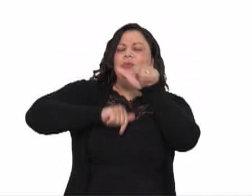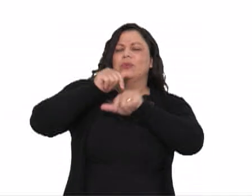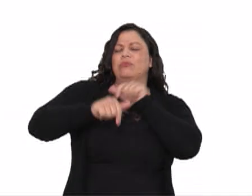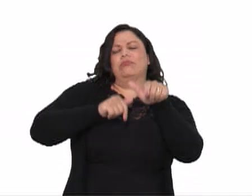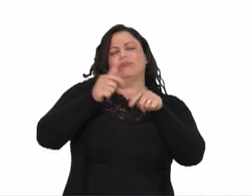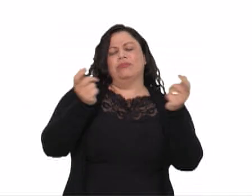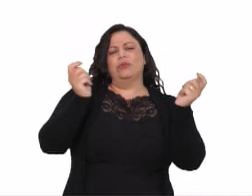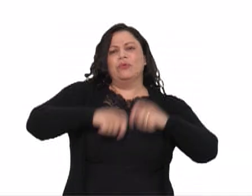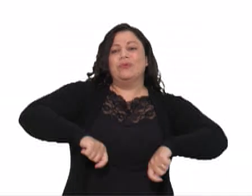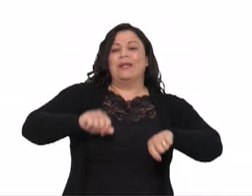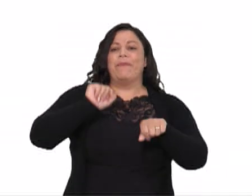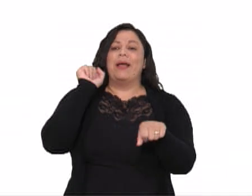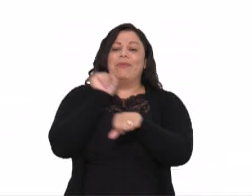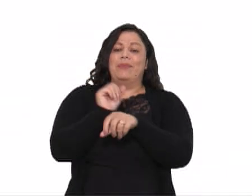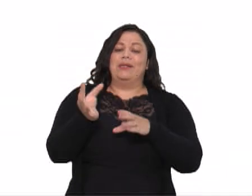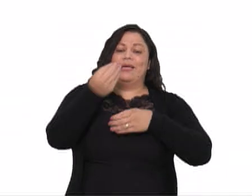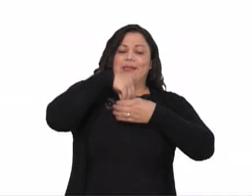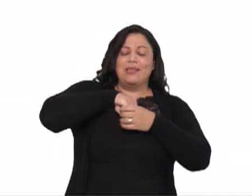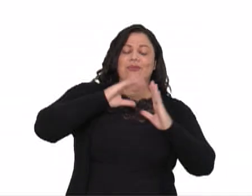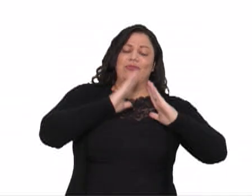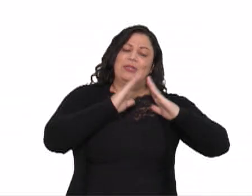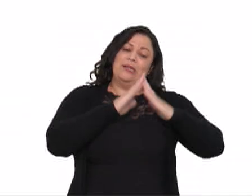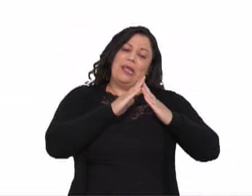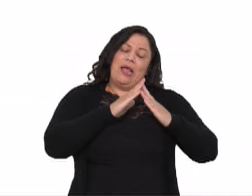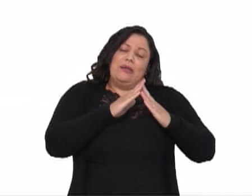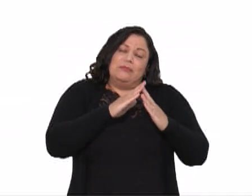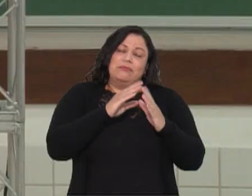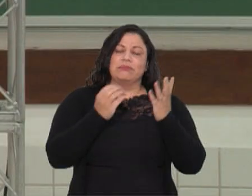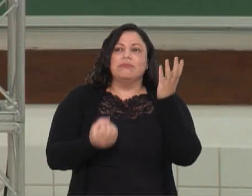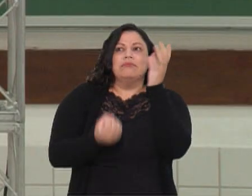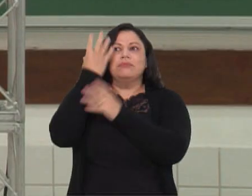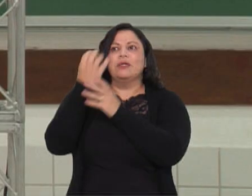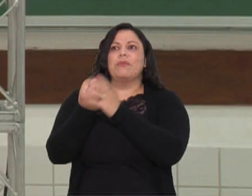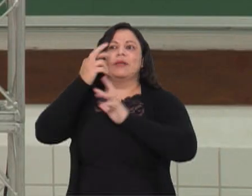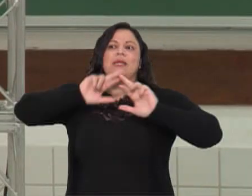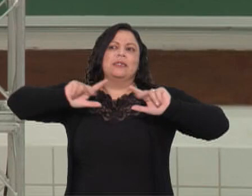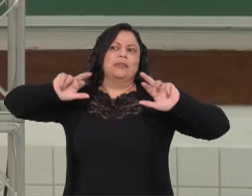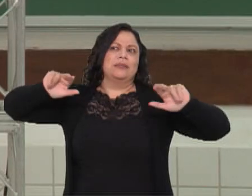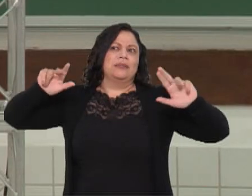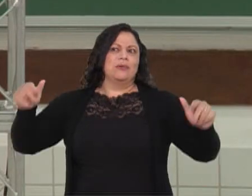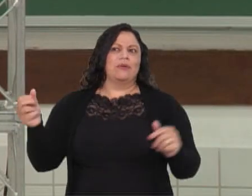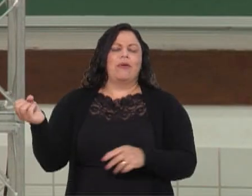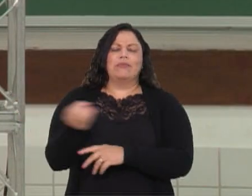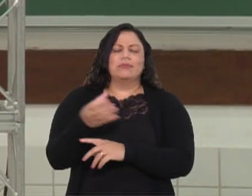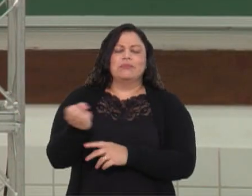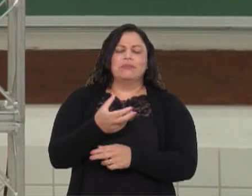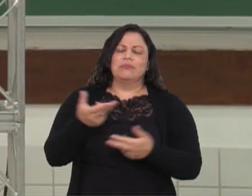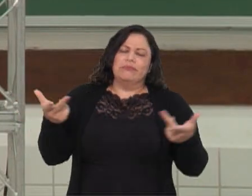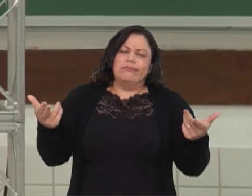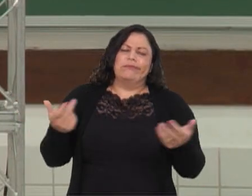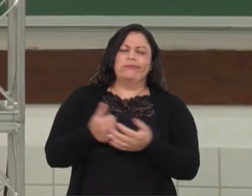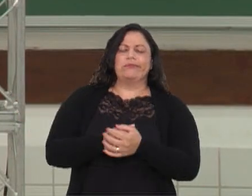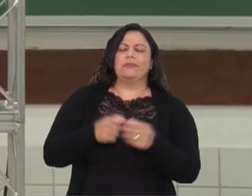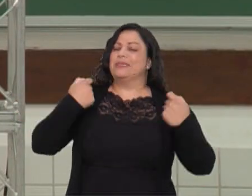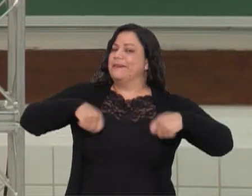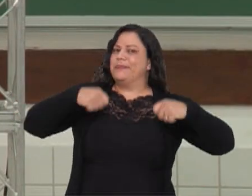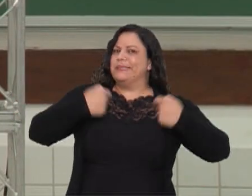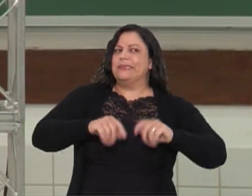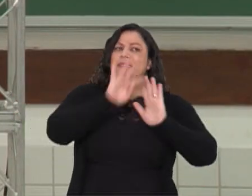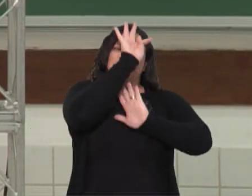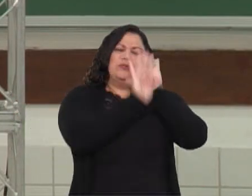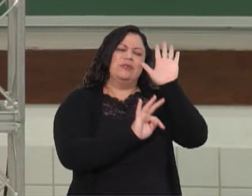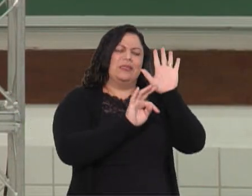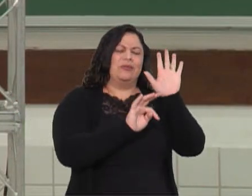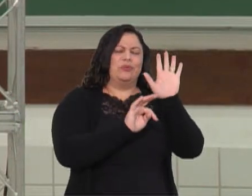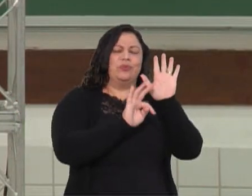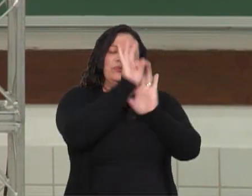surgem novas necessidades. E o texto, ele continua. Esse é um texto um pouquinho extenso,